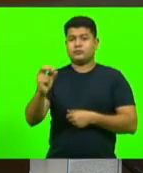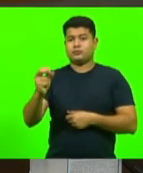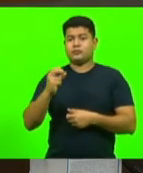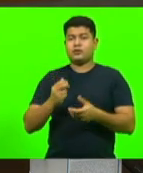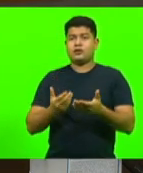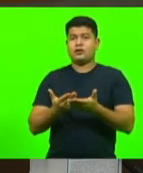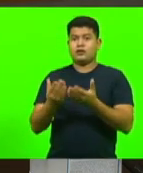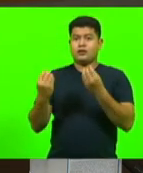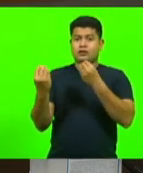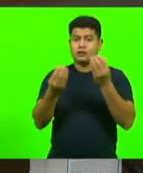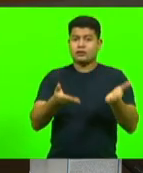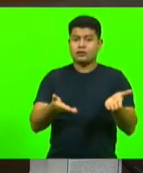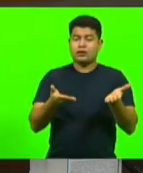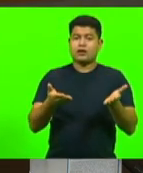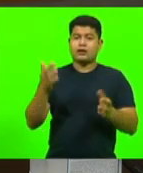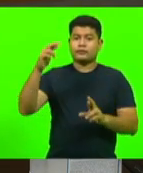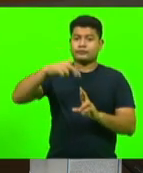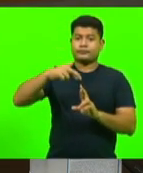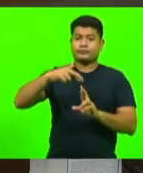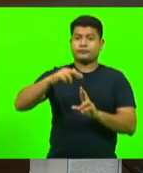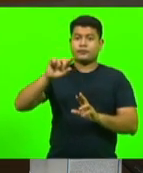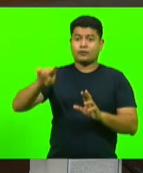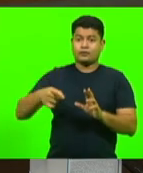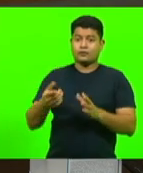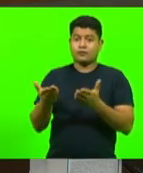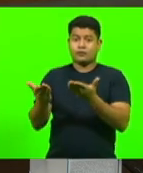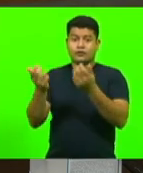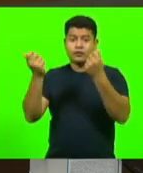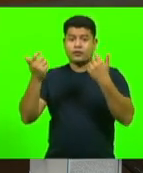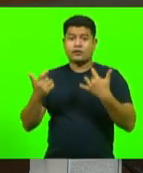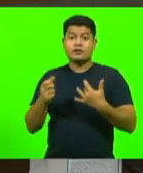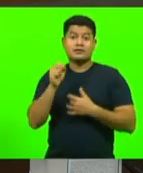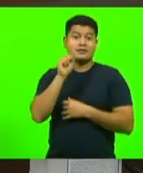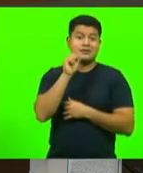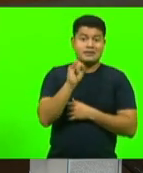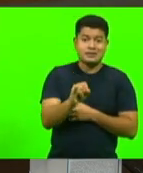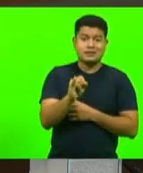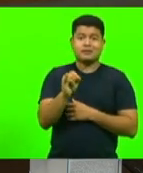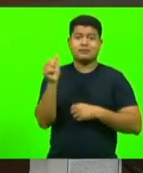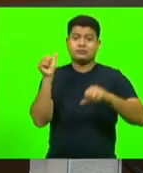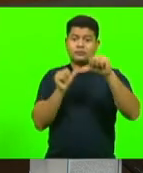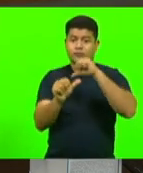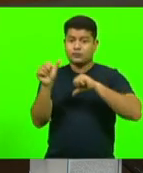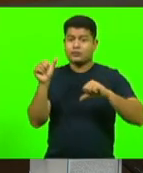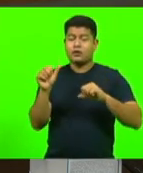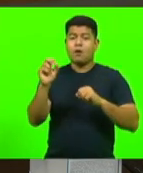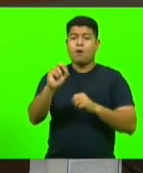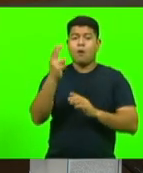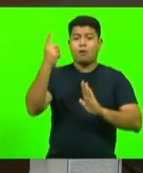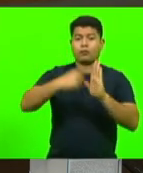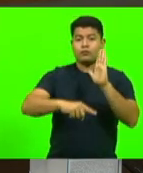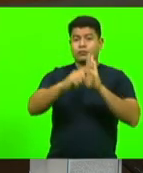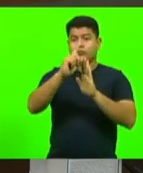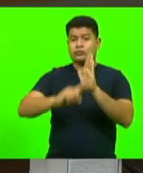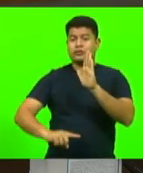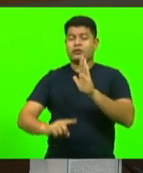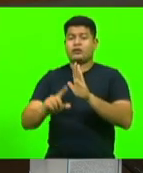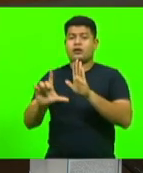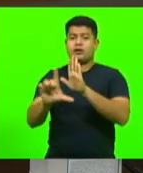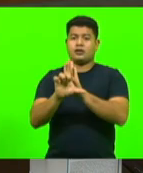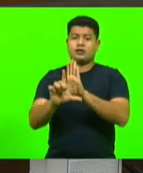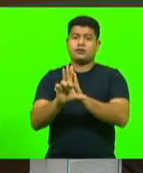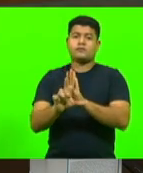ali referidos, exceto se houver alteração ou revogação da referida lei